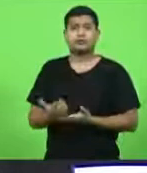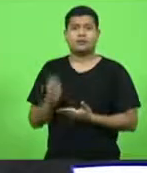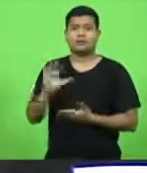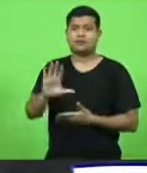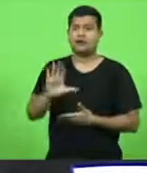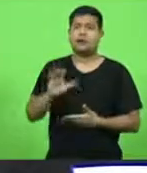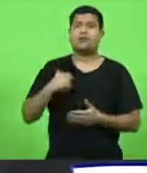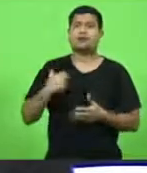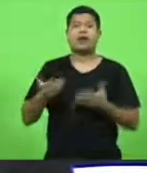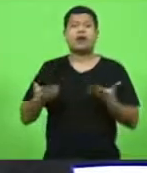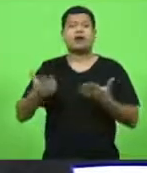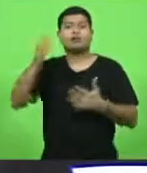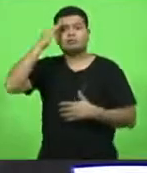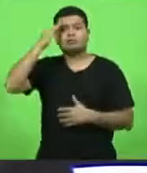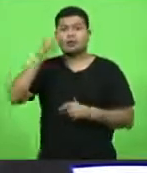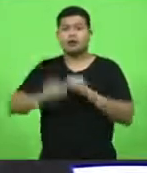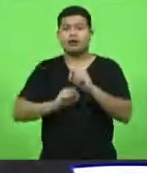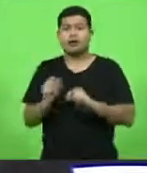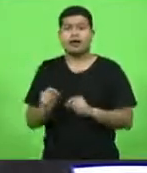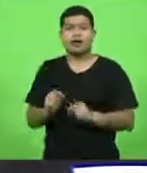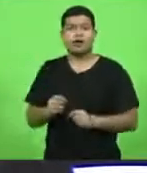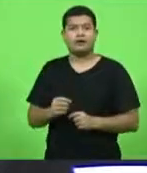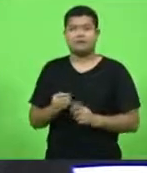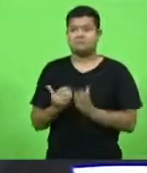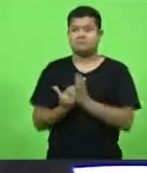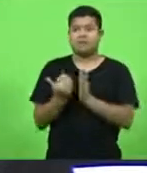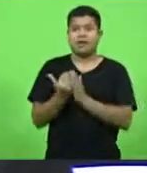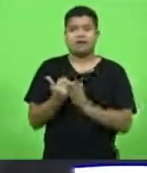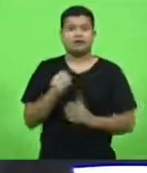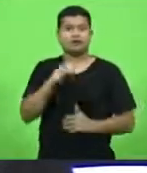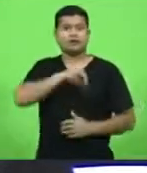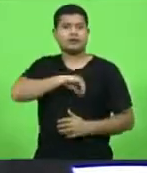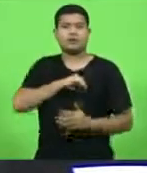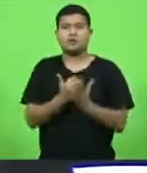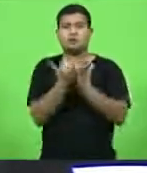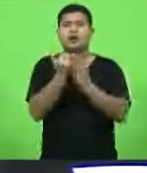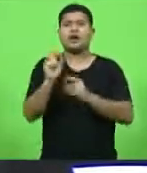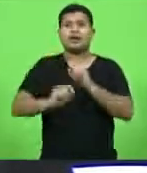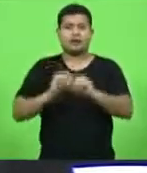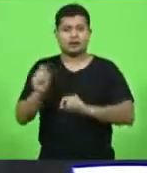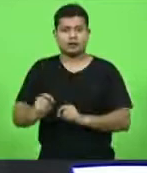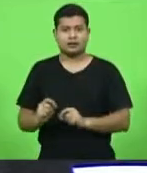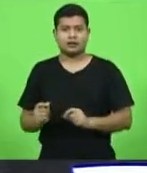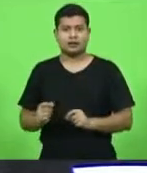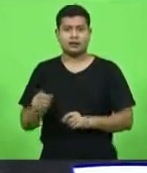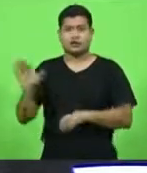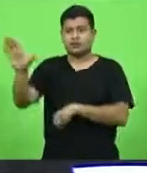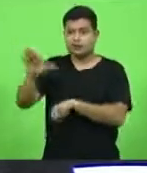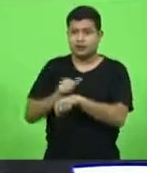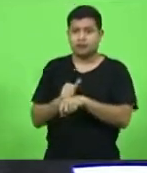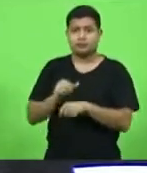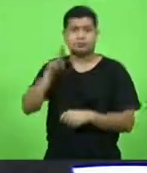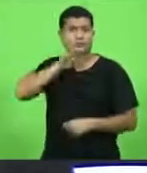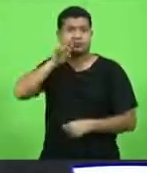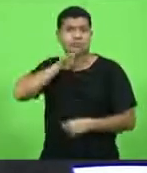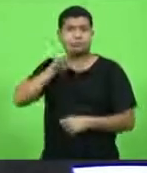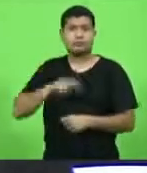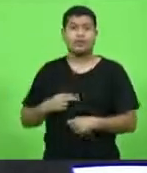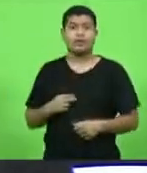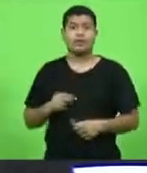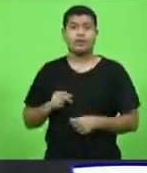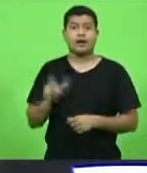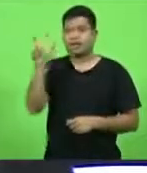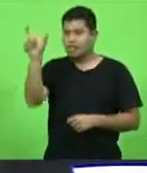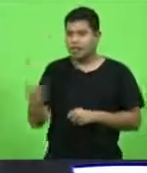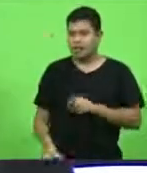beneficiando E qual o problema de contratar uma empresa melhor que essa de forma emergencial Quem é o